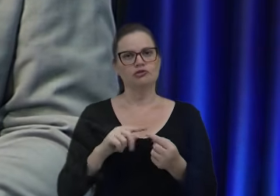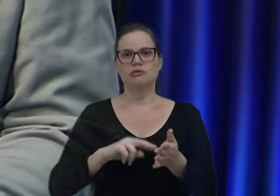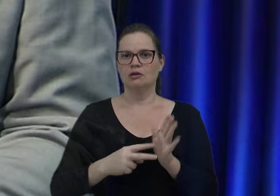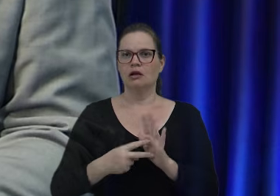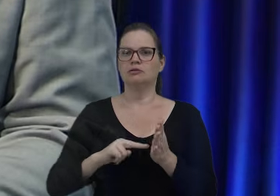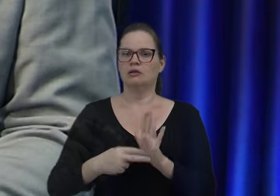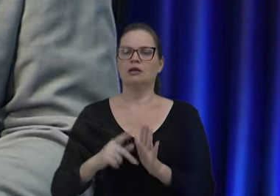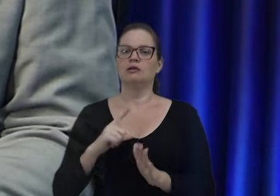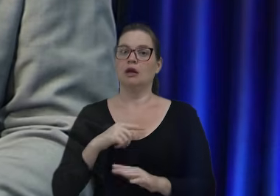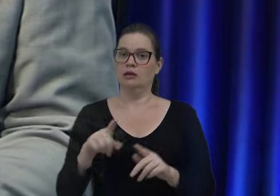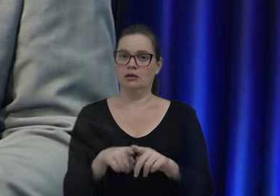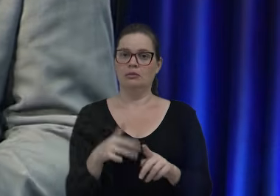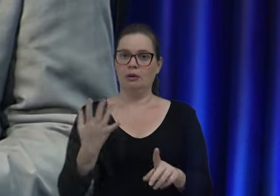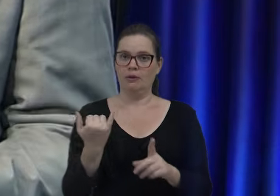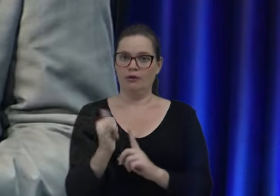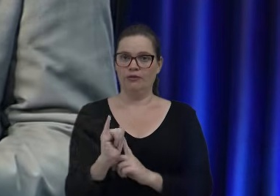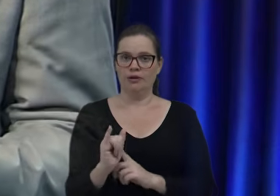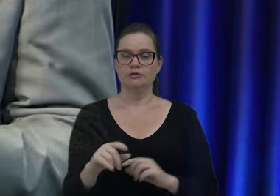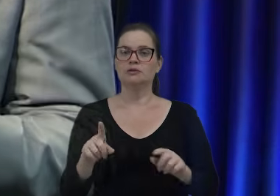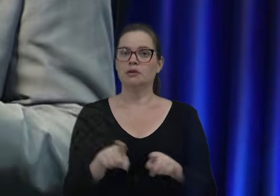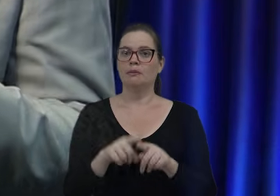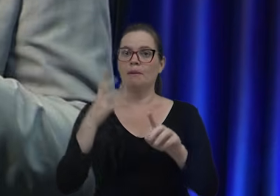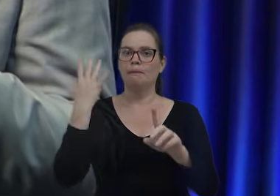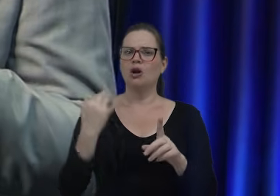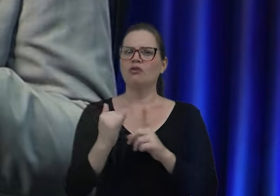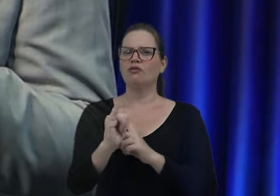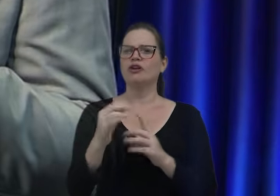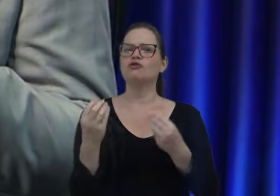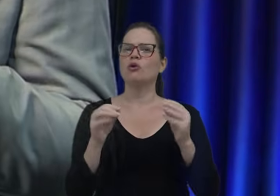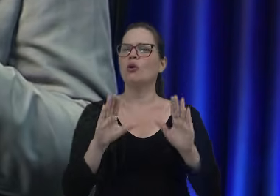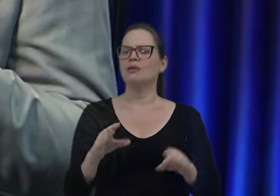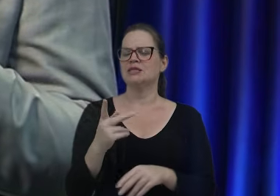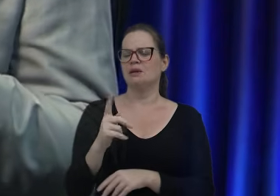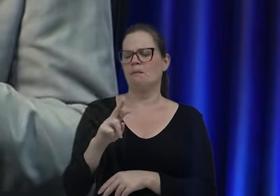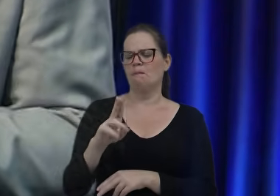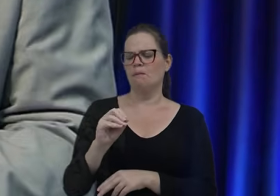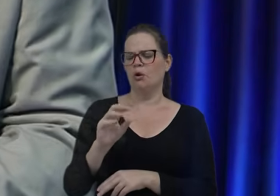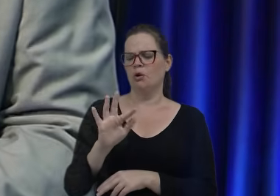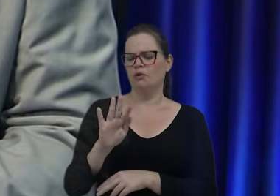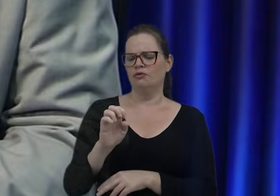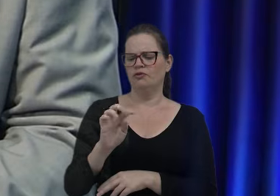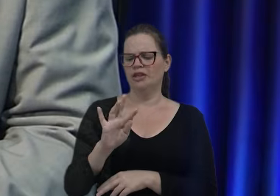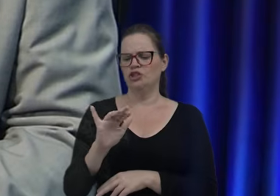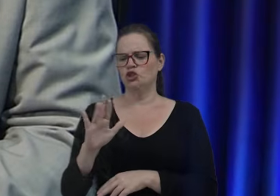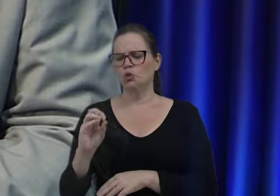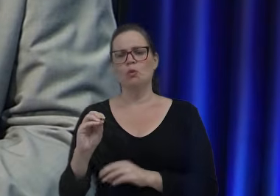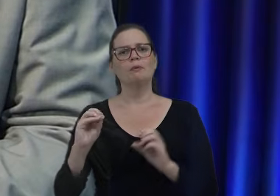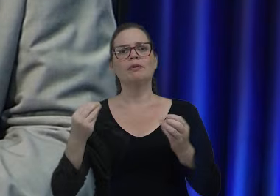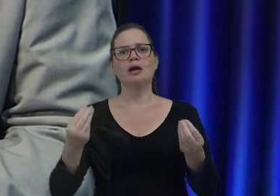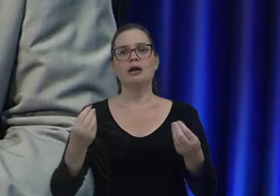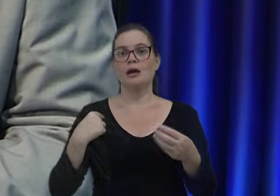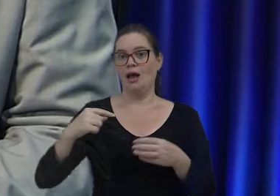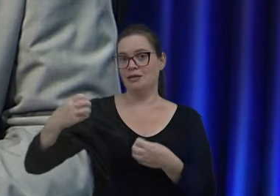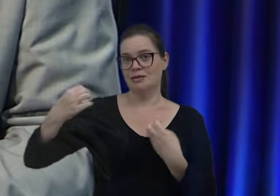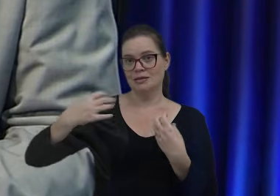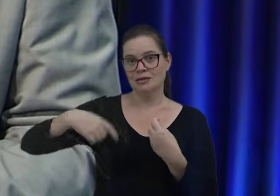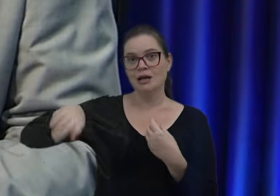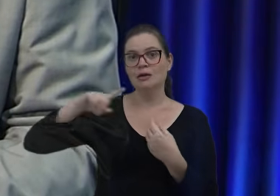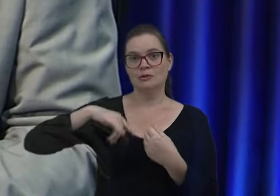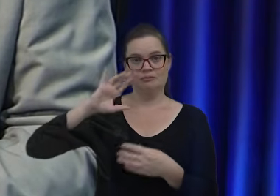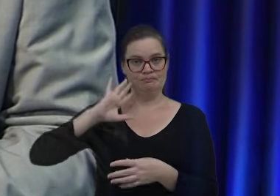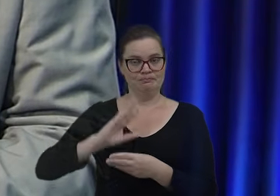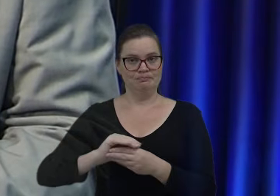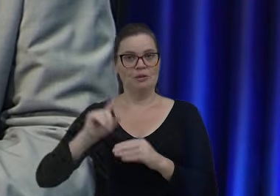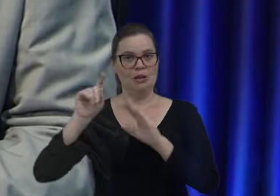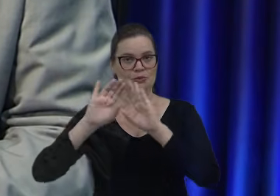é profético. O que é profético? É para nos ensinar. Então, o que a